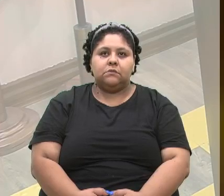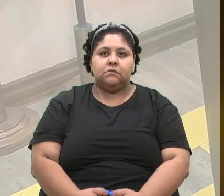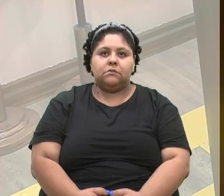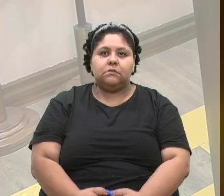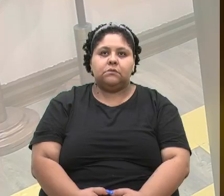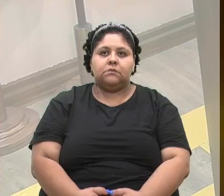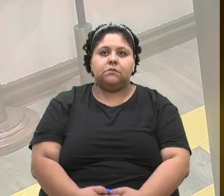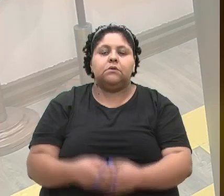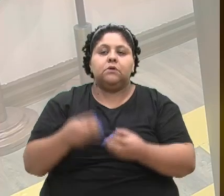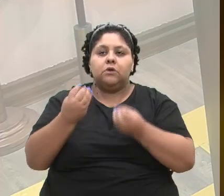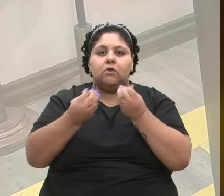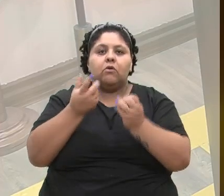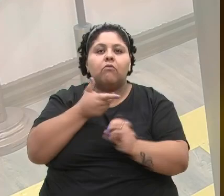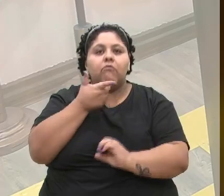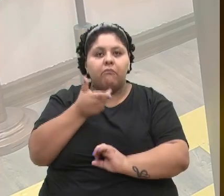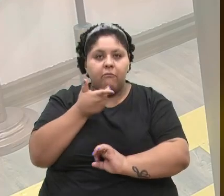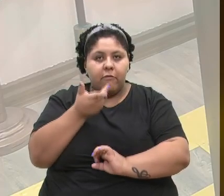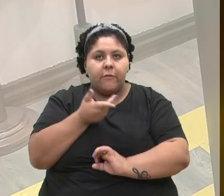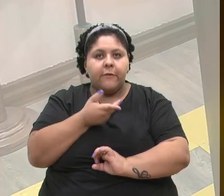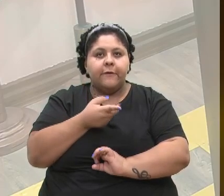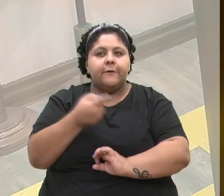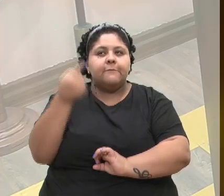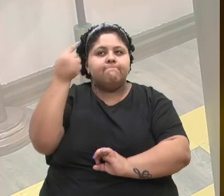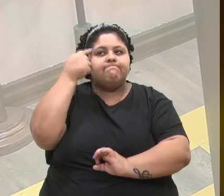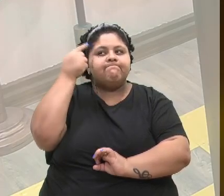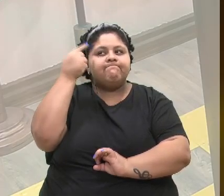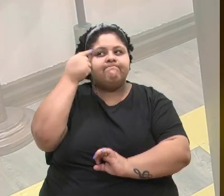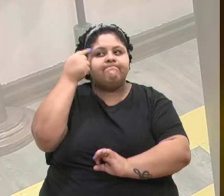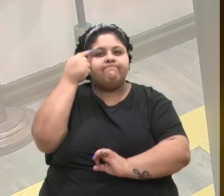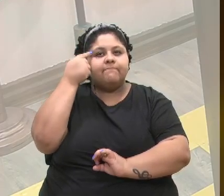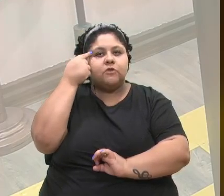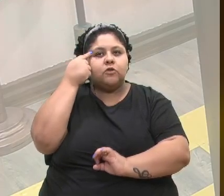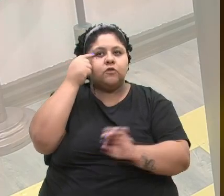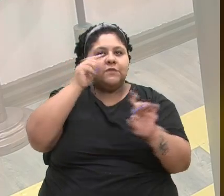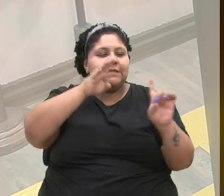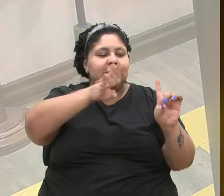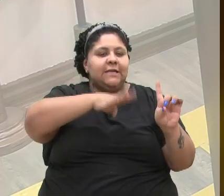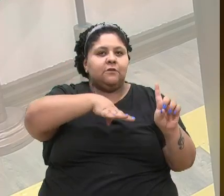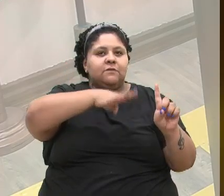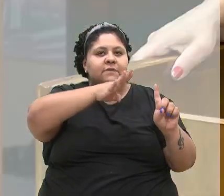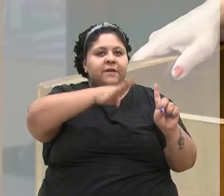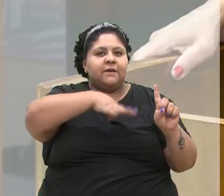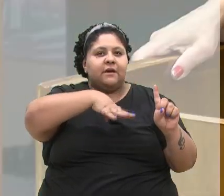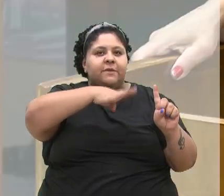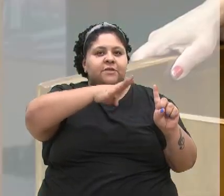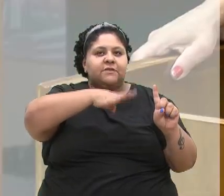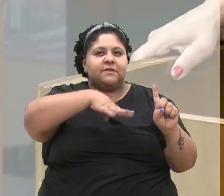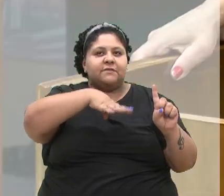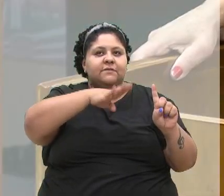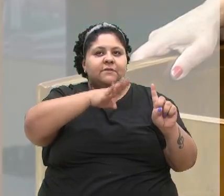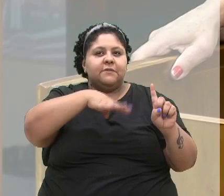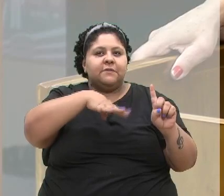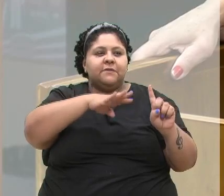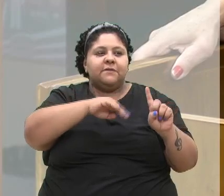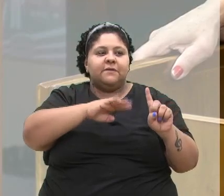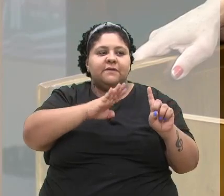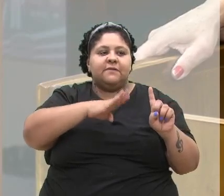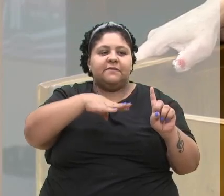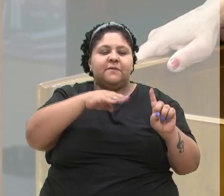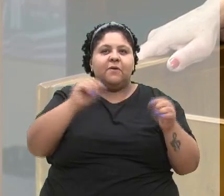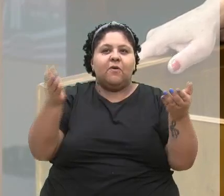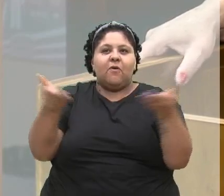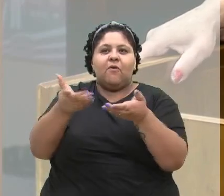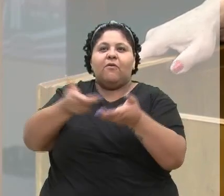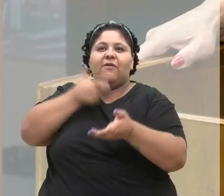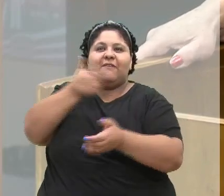E como eu disse, né, é bom que a gente reveja quem são nossos ídolos. Bom, eu hoje vou falar sobre